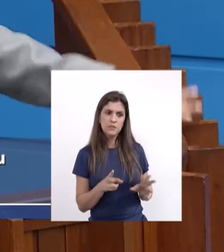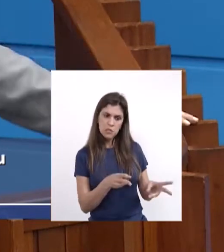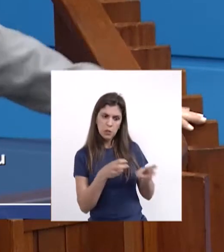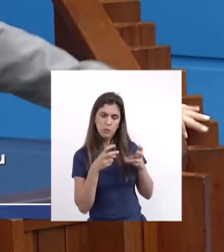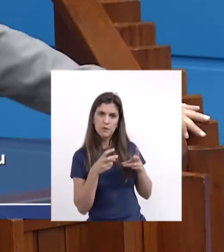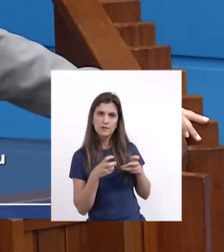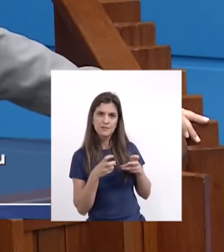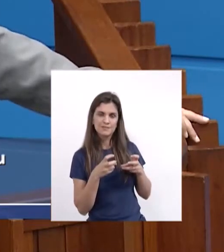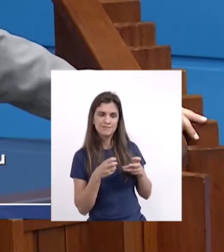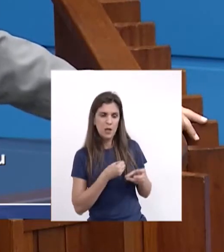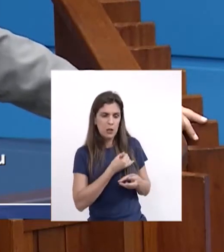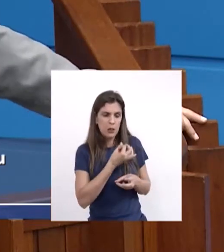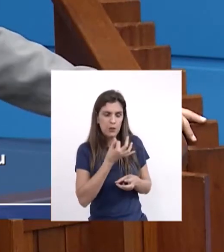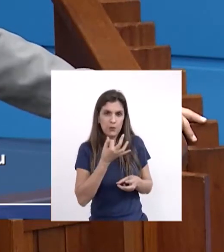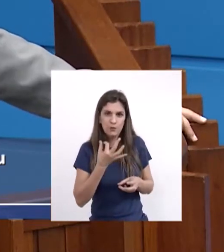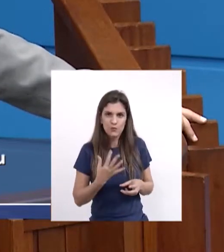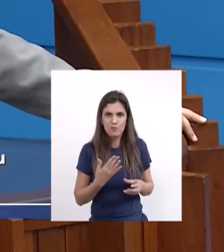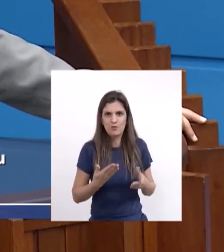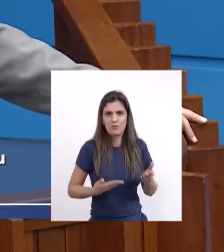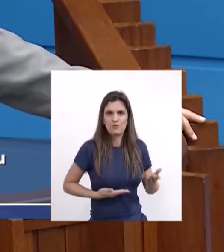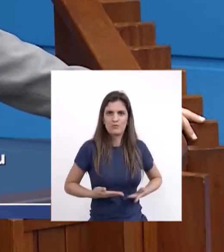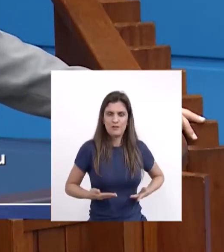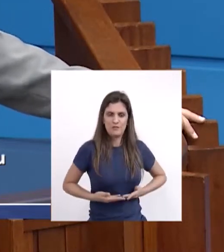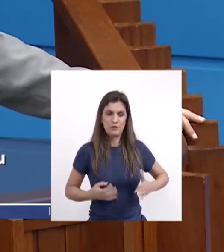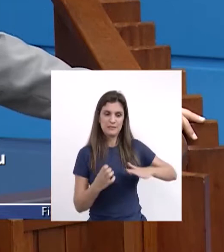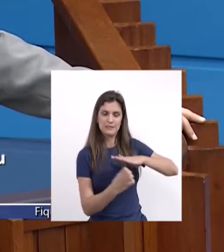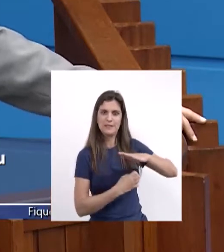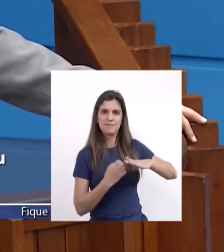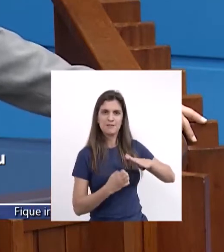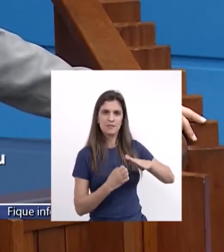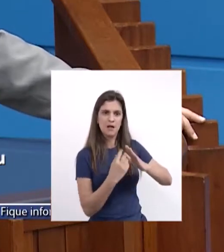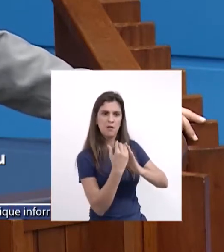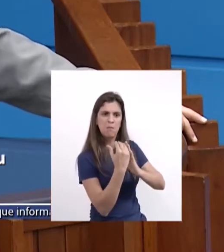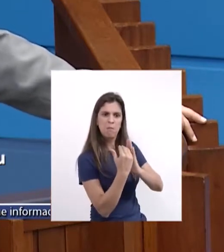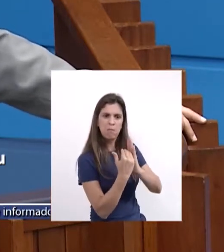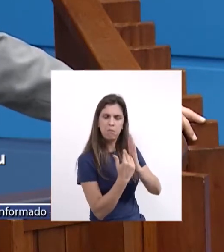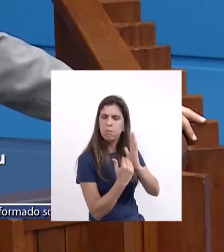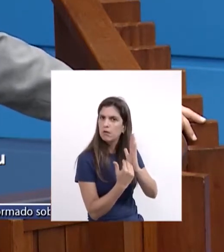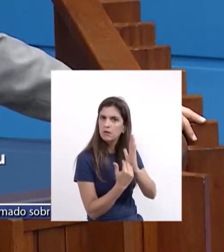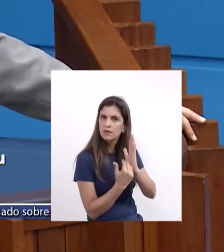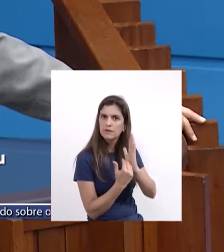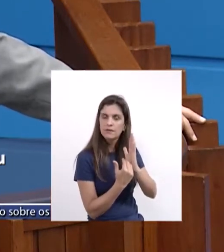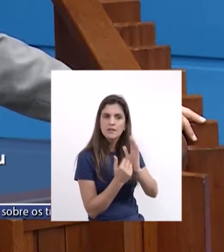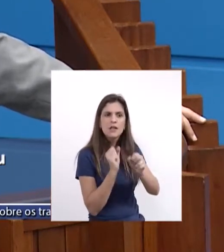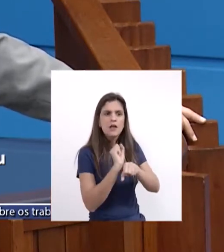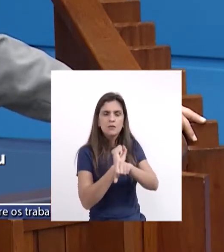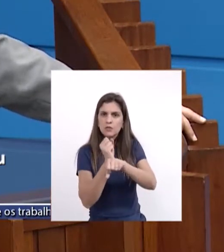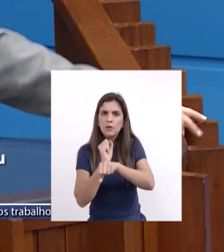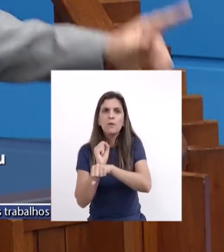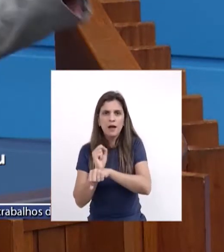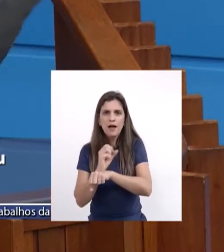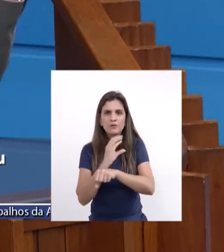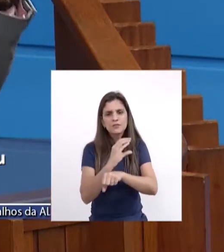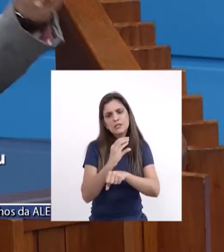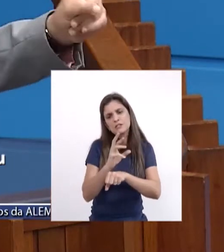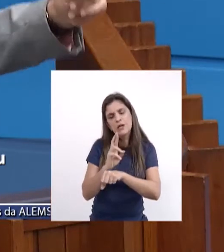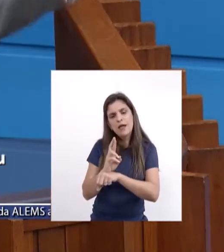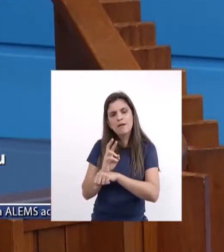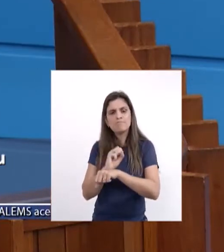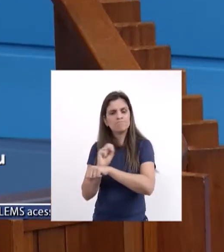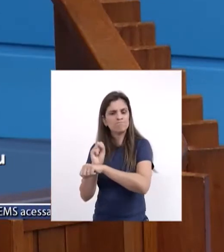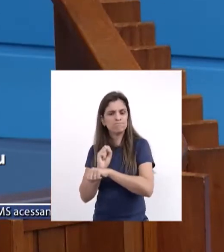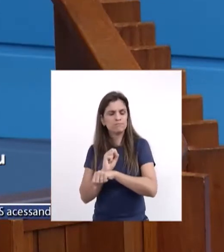de funcionários reduziu muito. A gente via muito mais viaturas percorrendo a BR-163. Além de